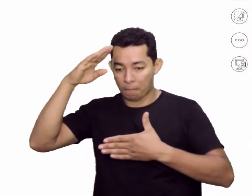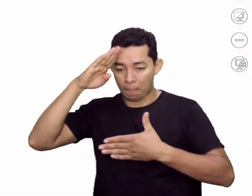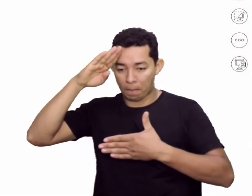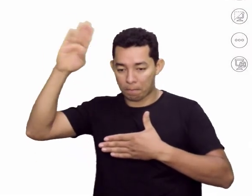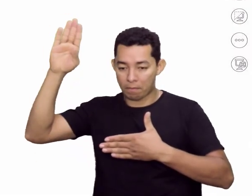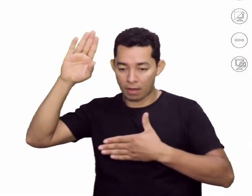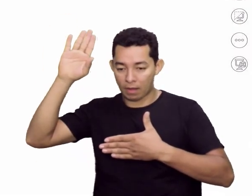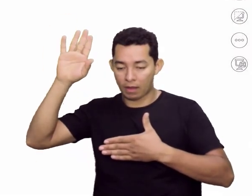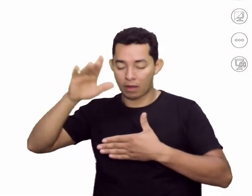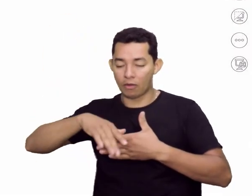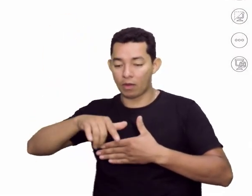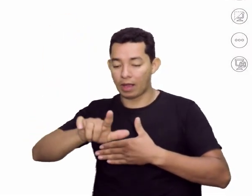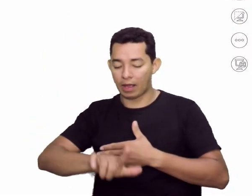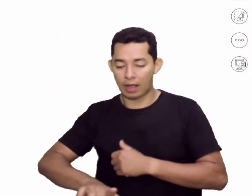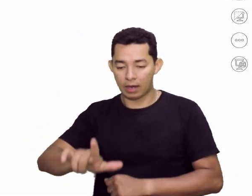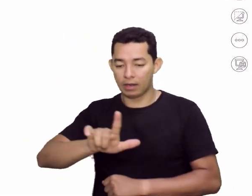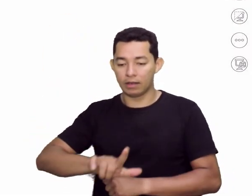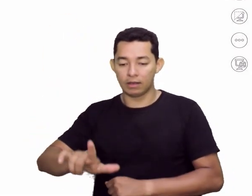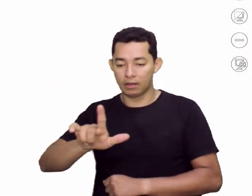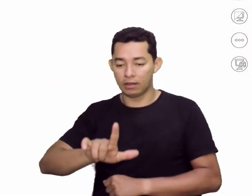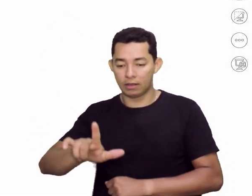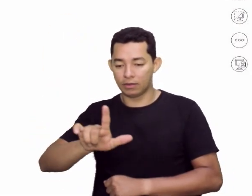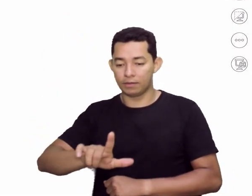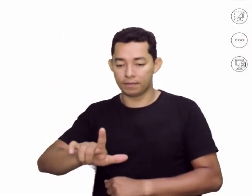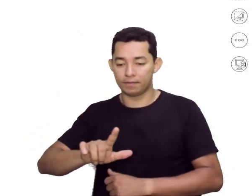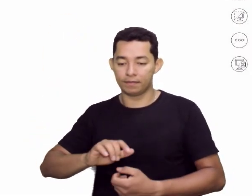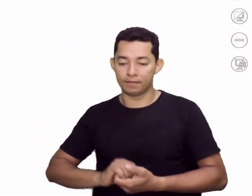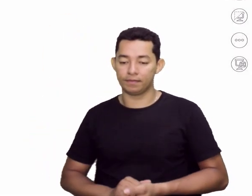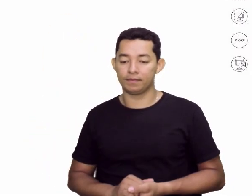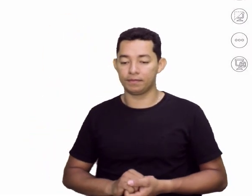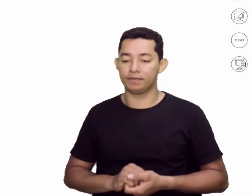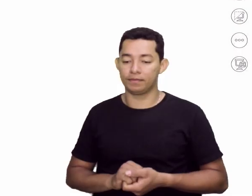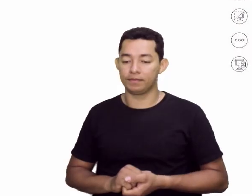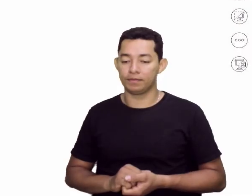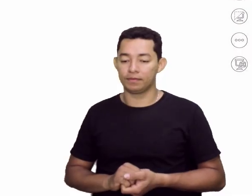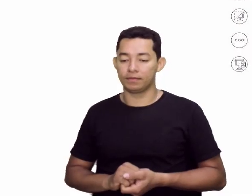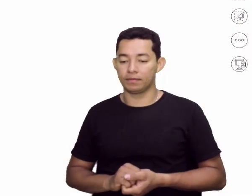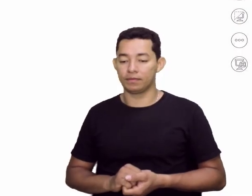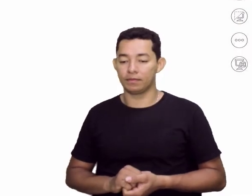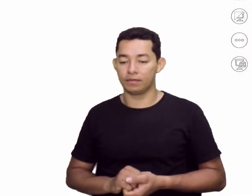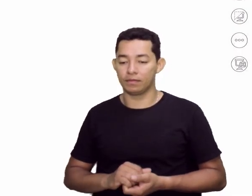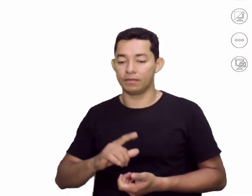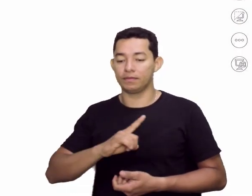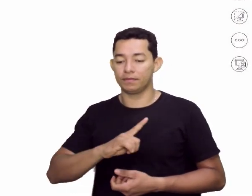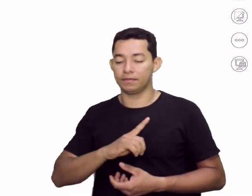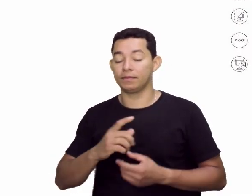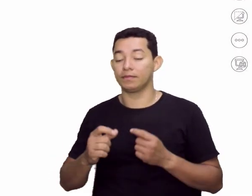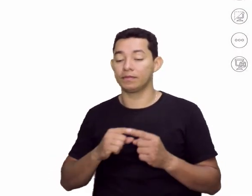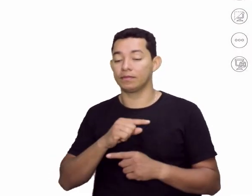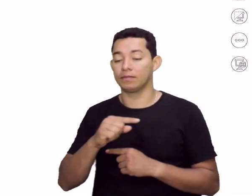né? Rapidamente conquistaram, né? O destaque. Tinha como